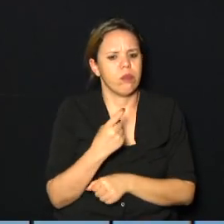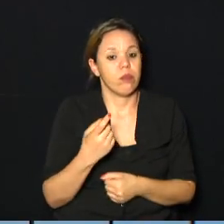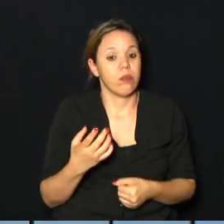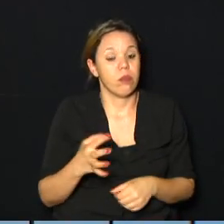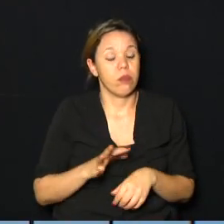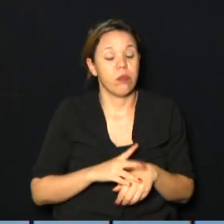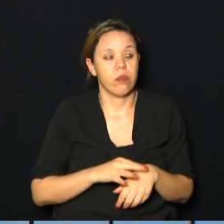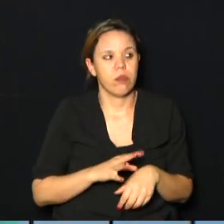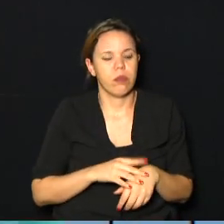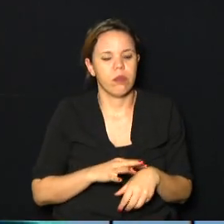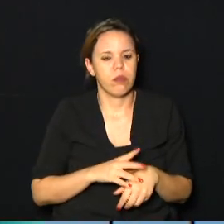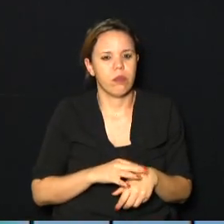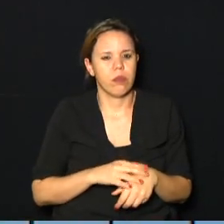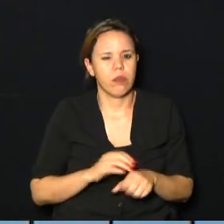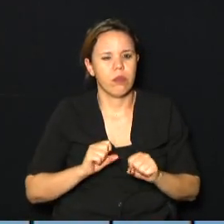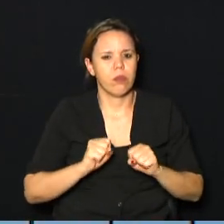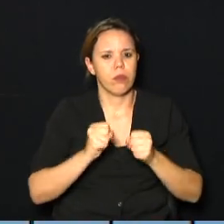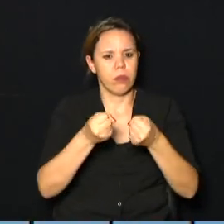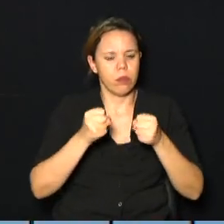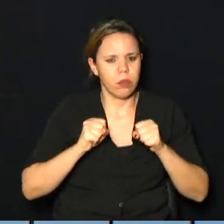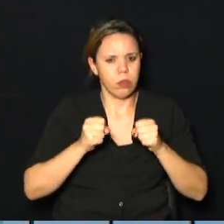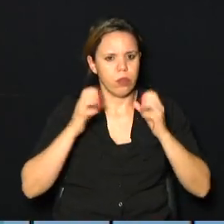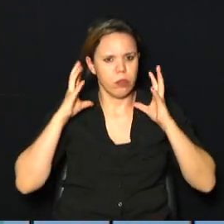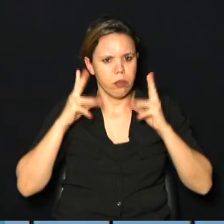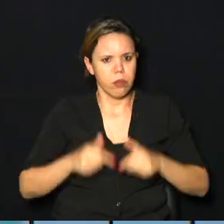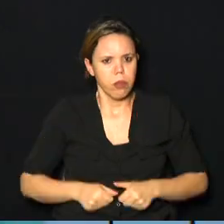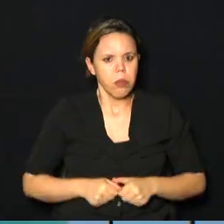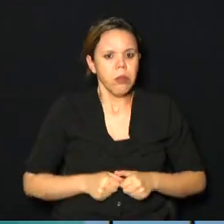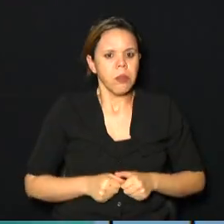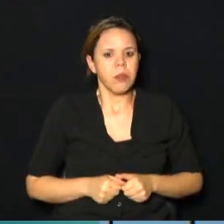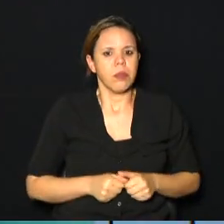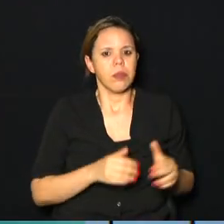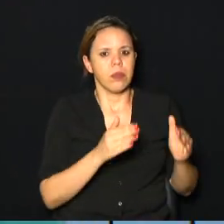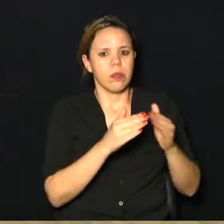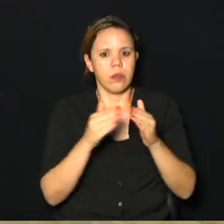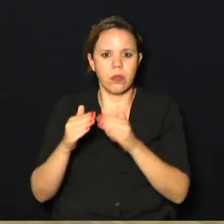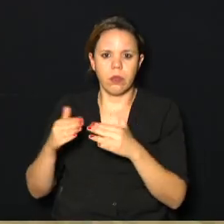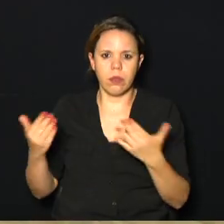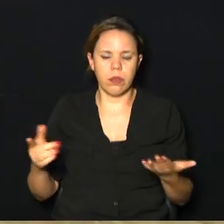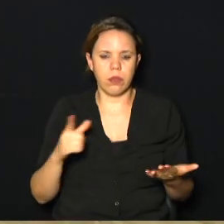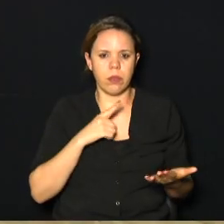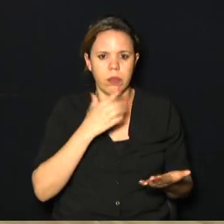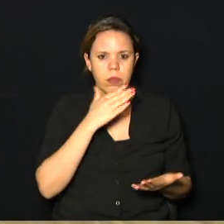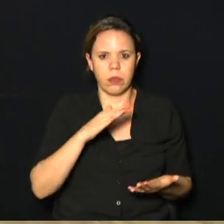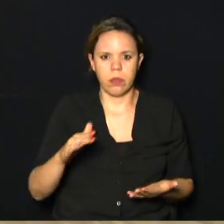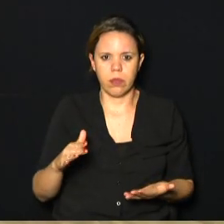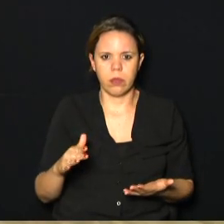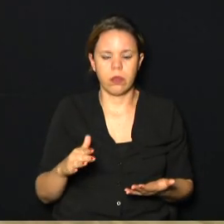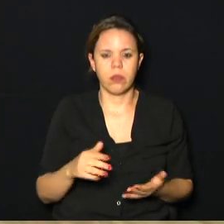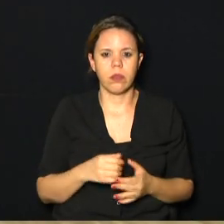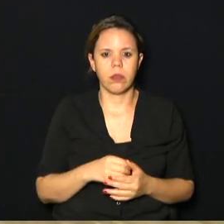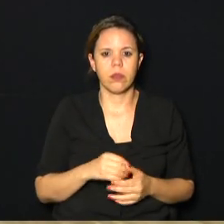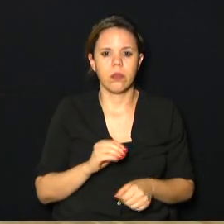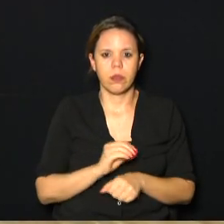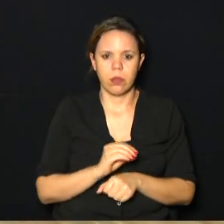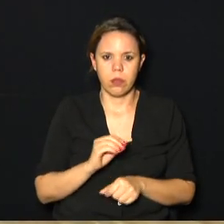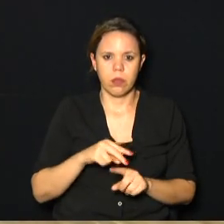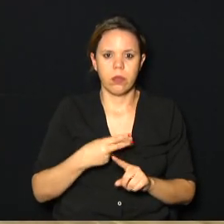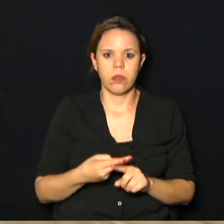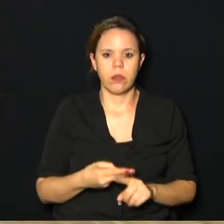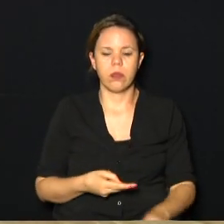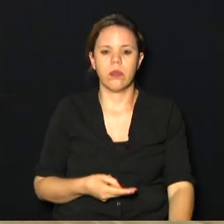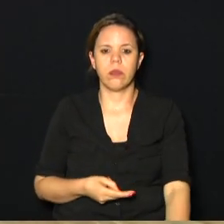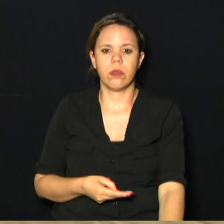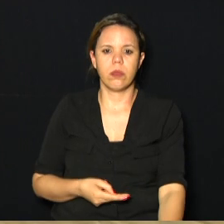dessa doença, né? Esse reforço com a higiene. Em casa, quando a gente tem criança, também esses cuidados devem ser